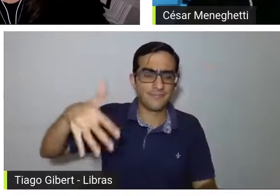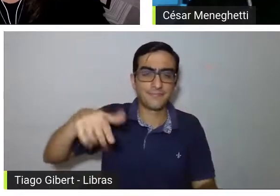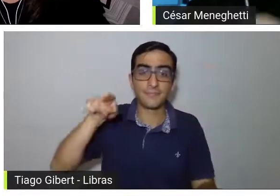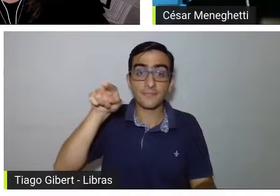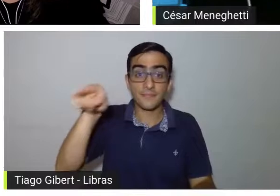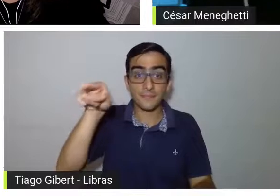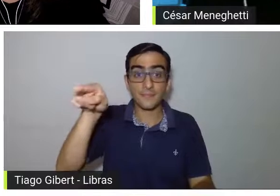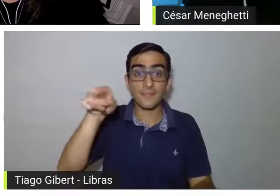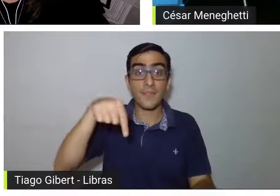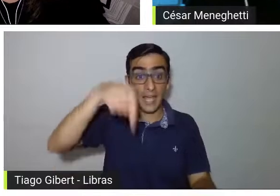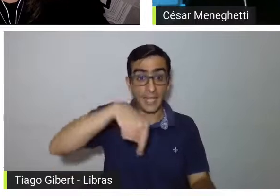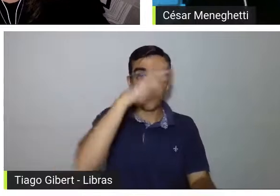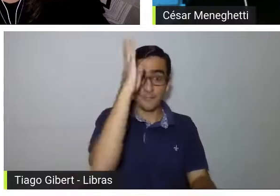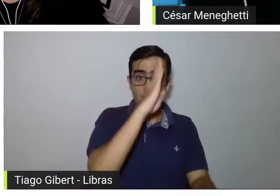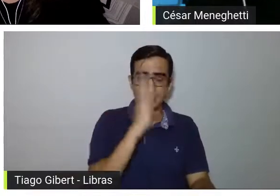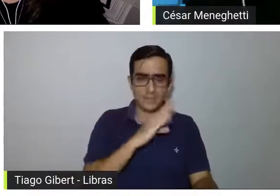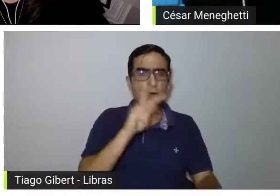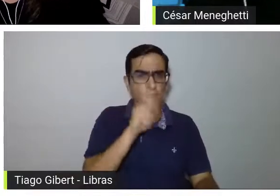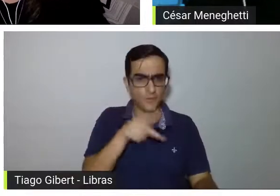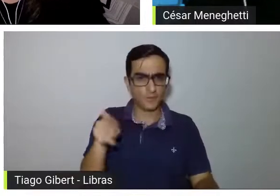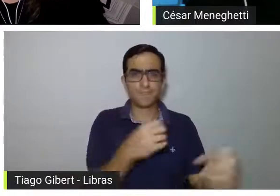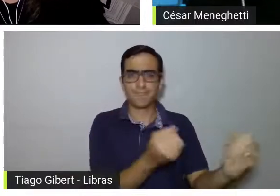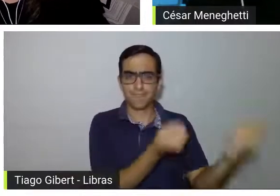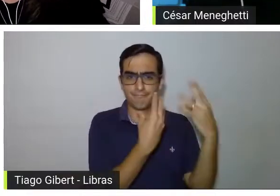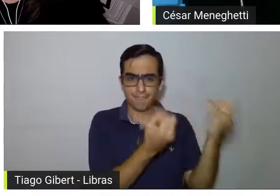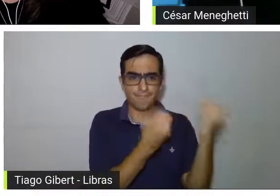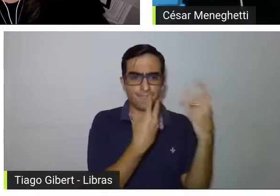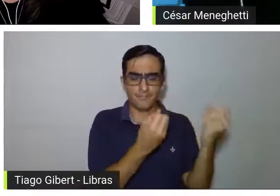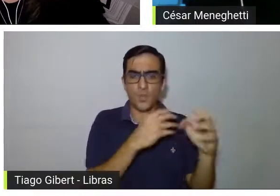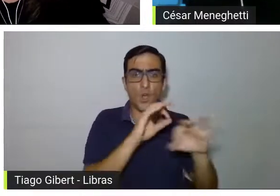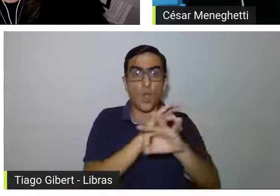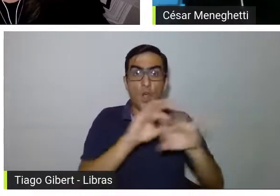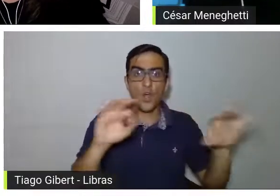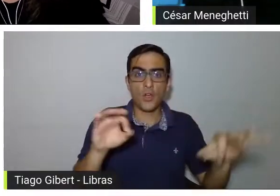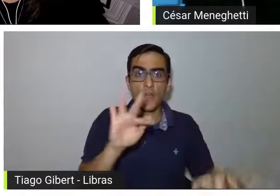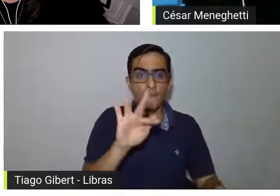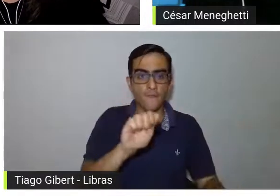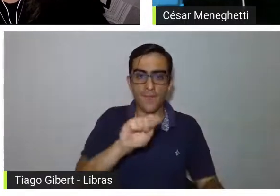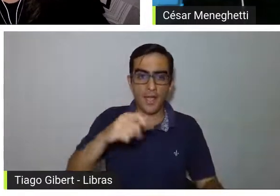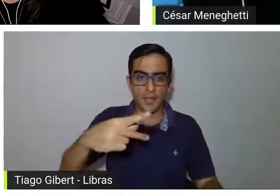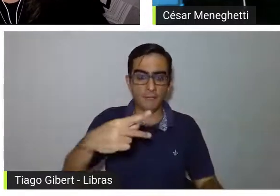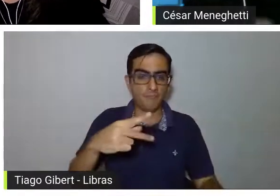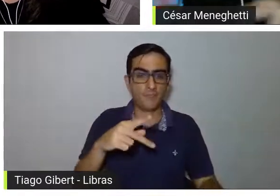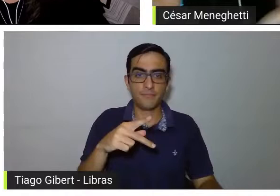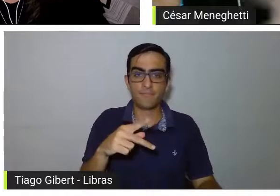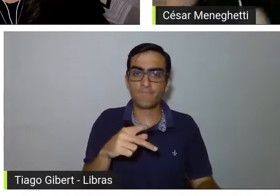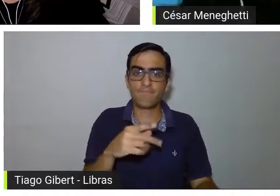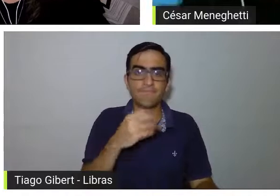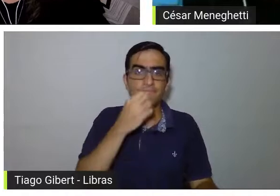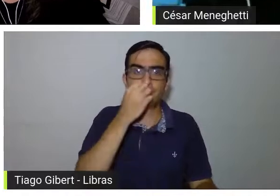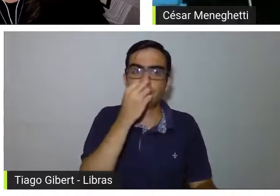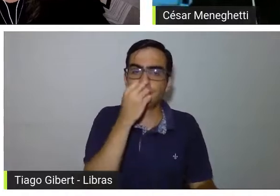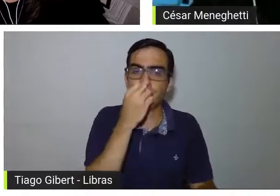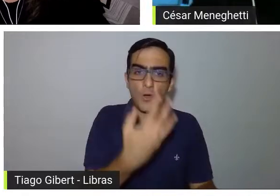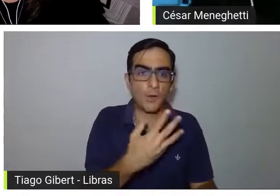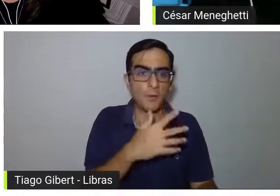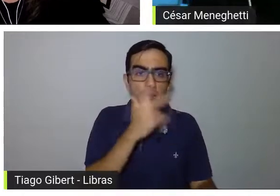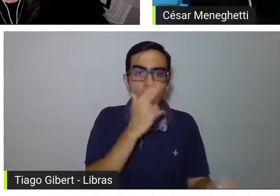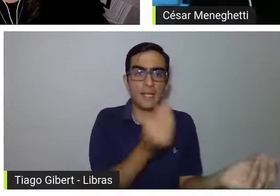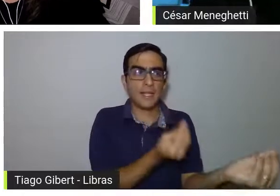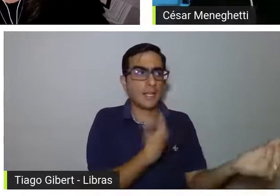no Brasil eu tive professores maravilhosos, assim, tipo a FAAP foi a grande fornecedora